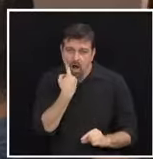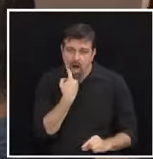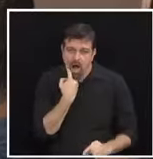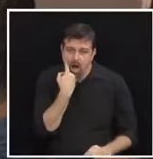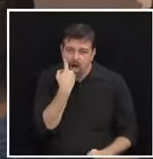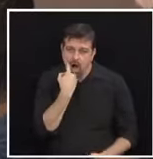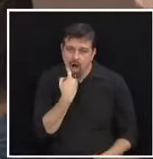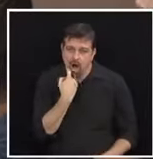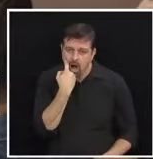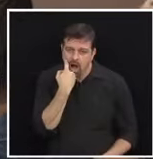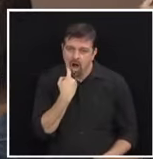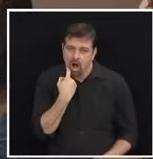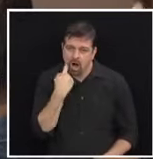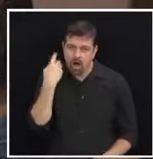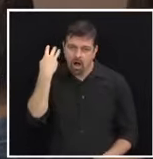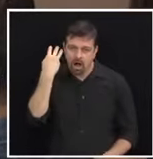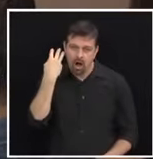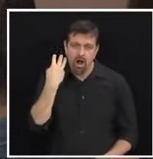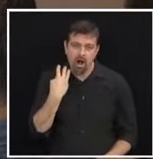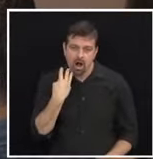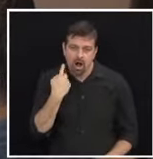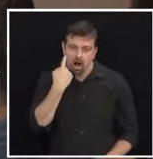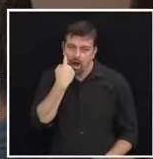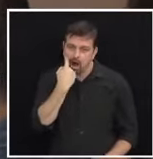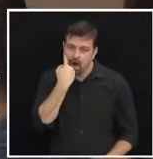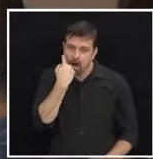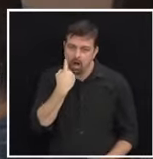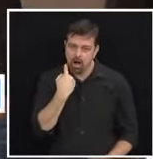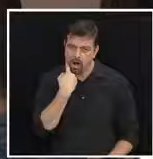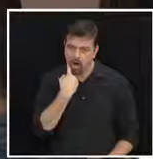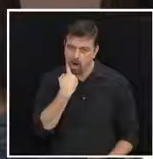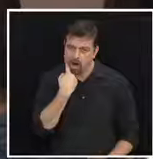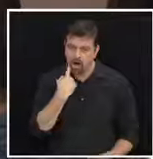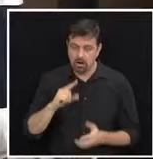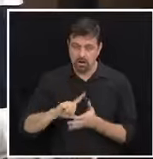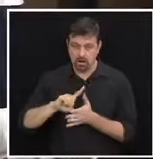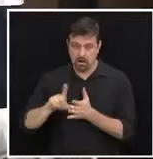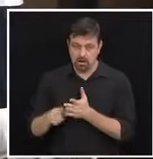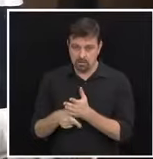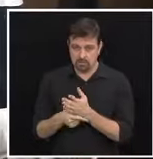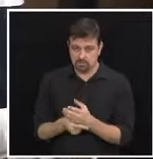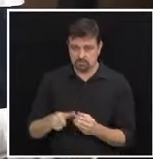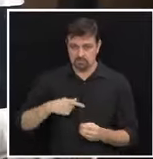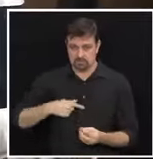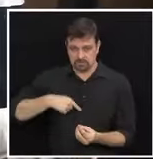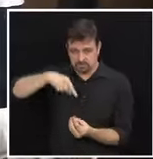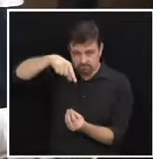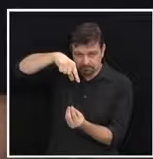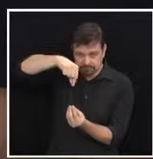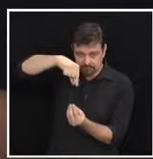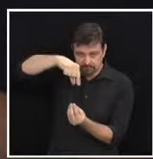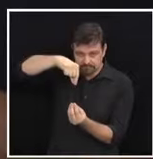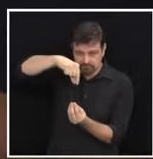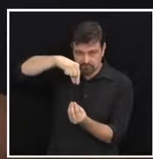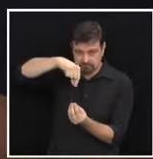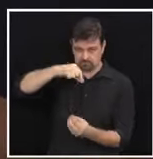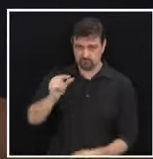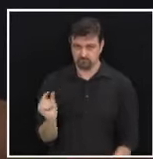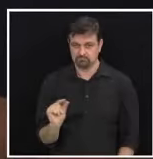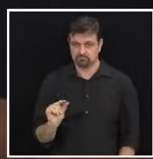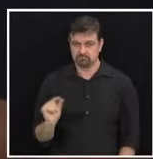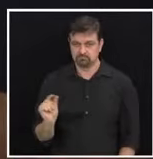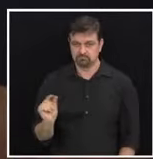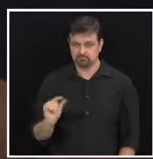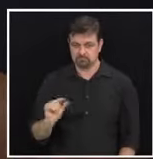e o dente, né? 4 vezes em cima e 4 vezes embaixo. Após isso, eu coloco nesse reagente, que eu agito por